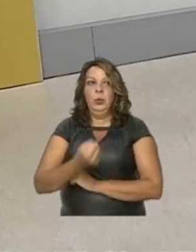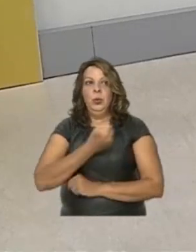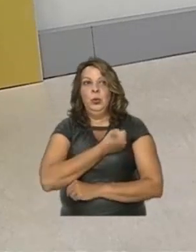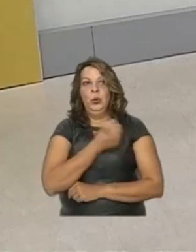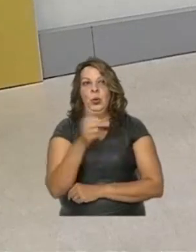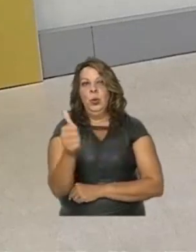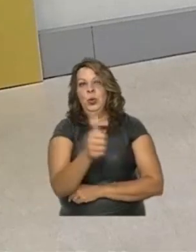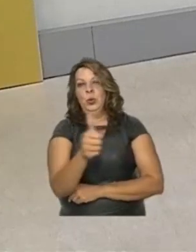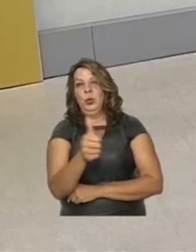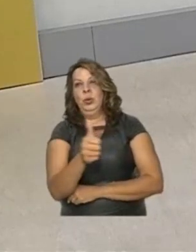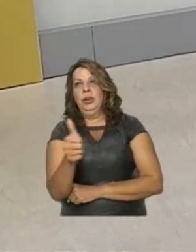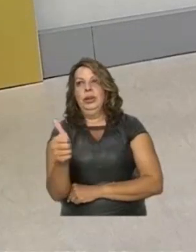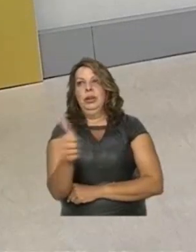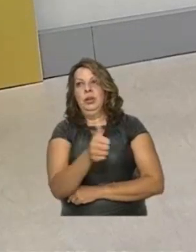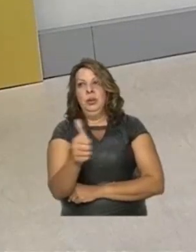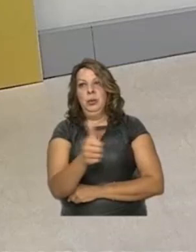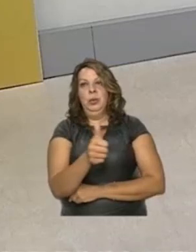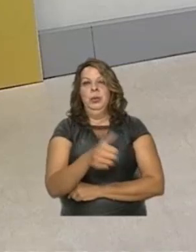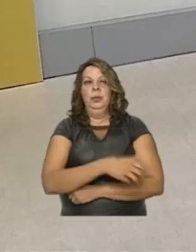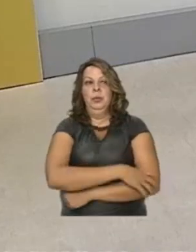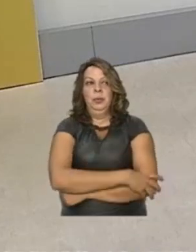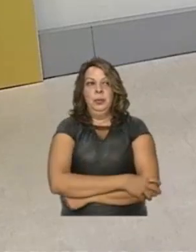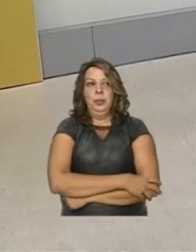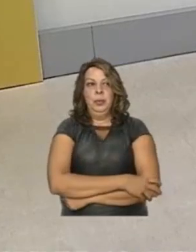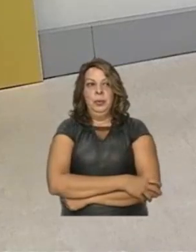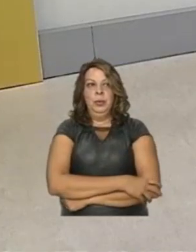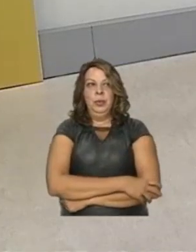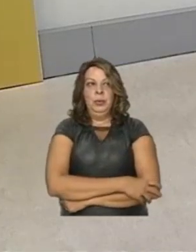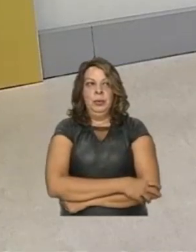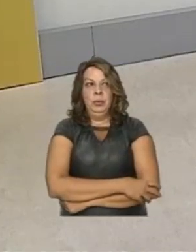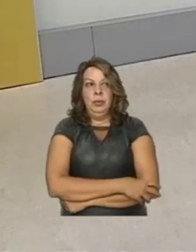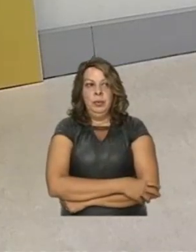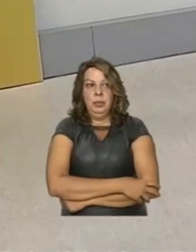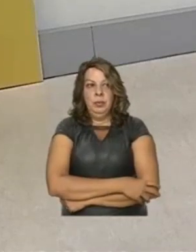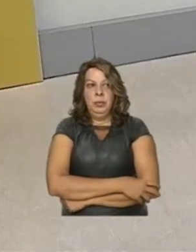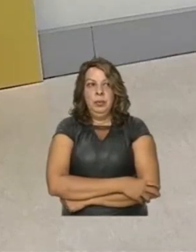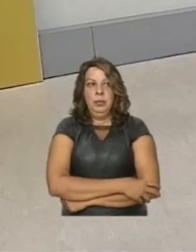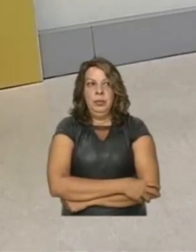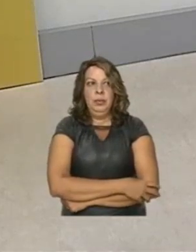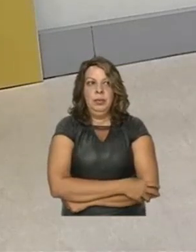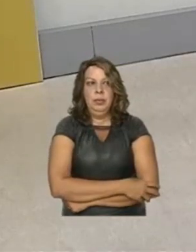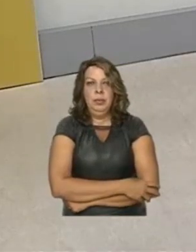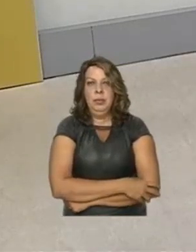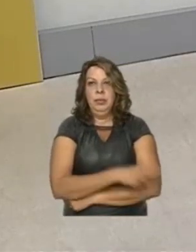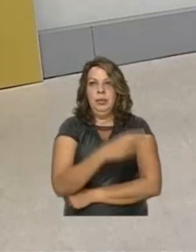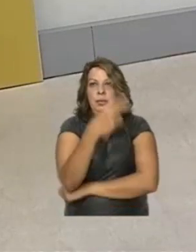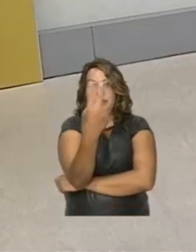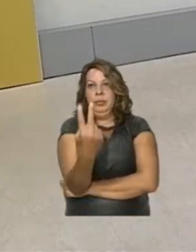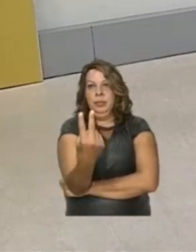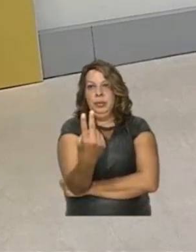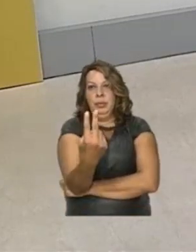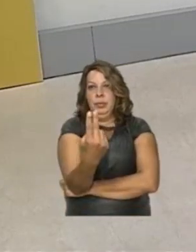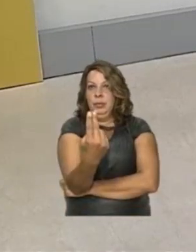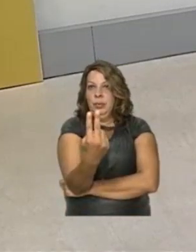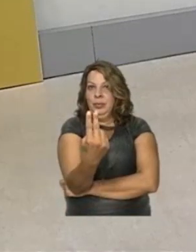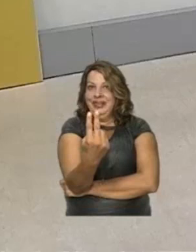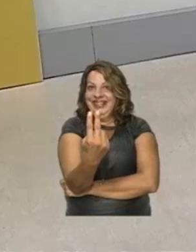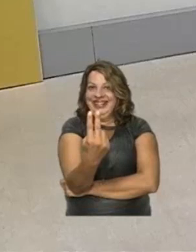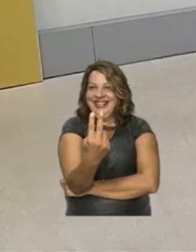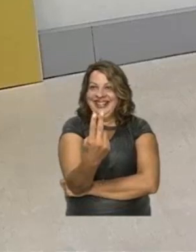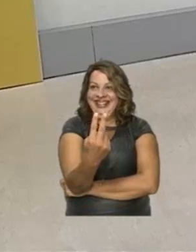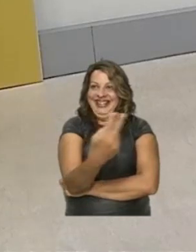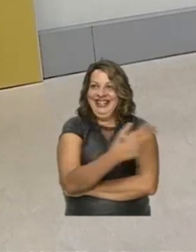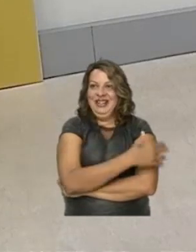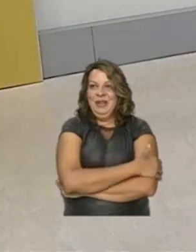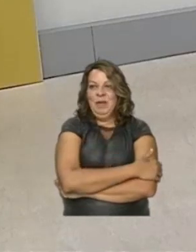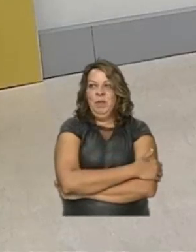11, 11, a bolinha de número 11. Tô chamando e você marca número 11. 11, e agora? 2, 2. 2 é a